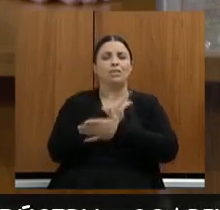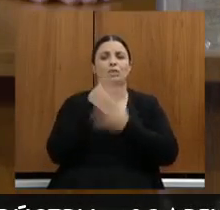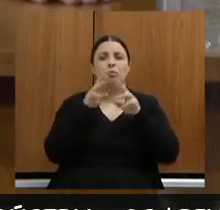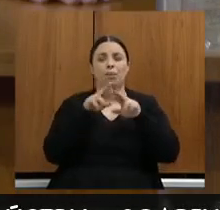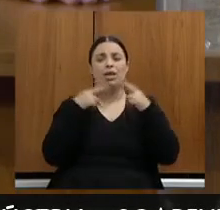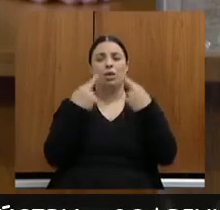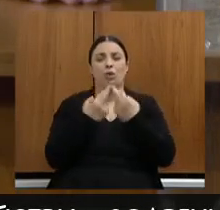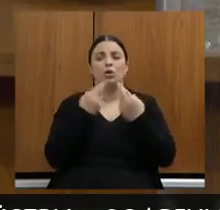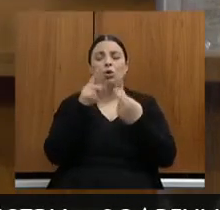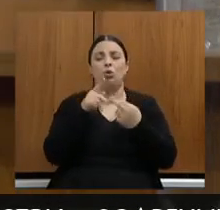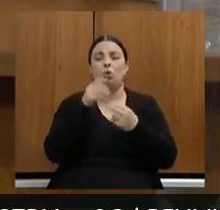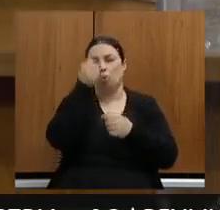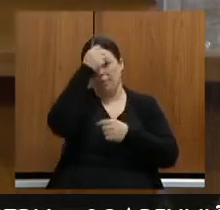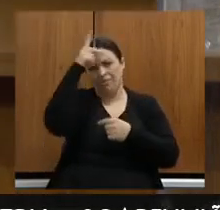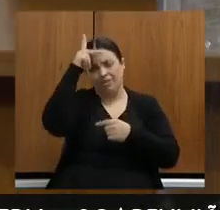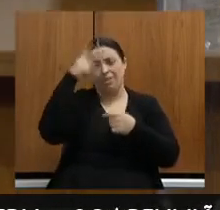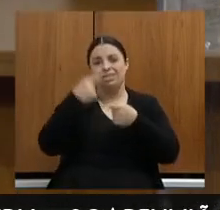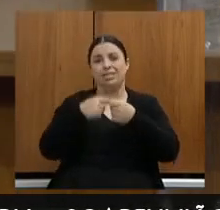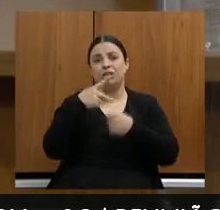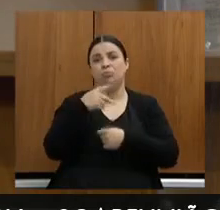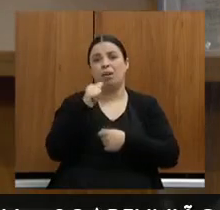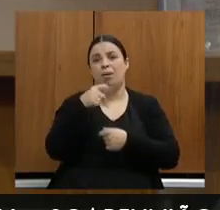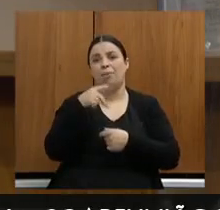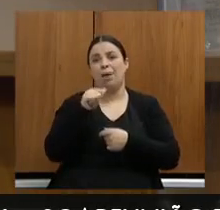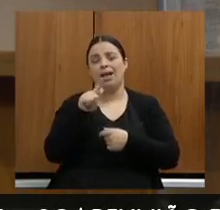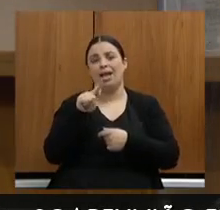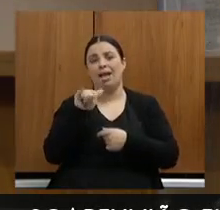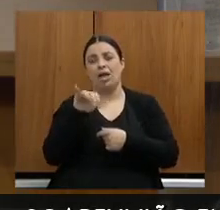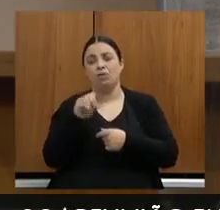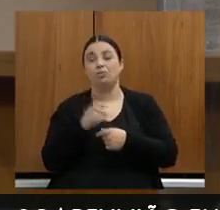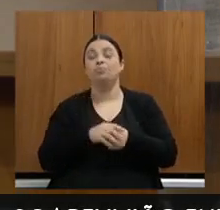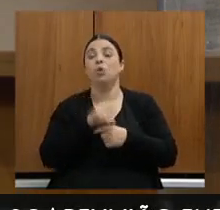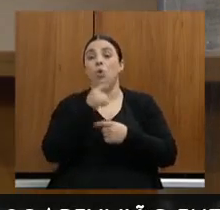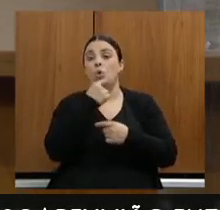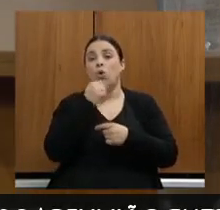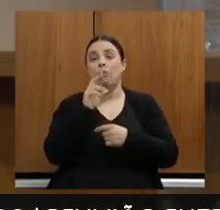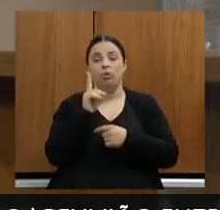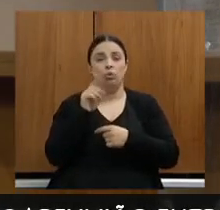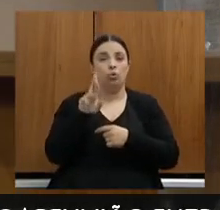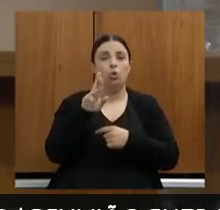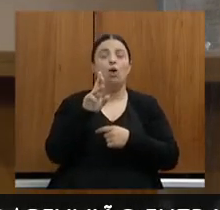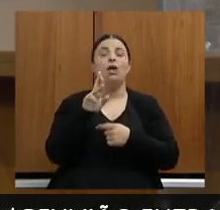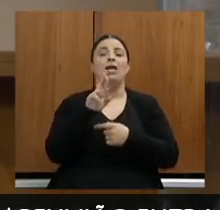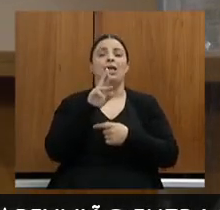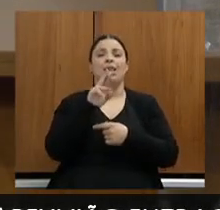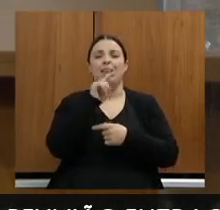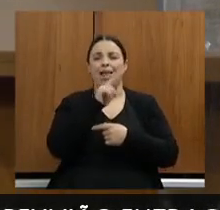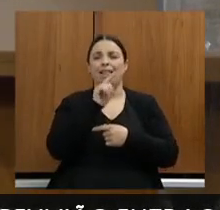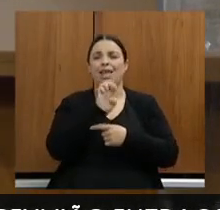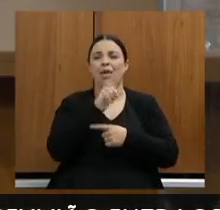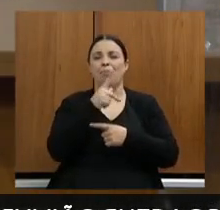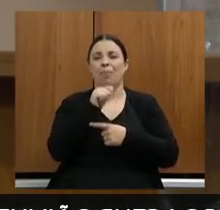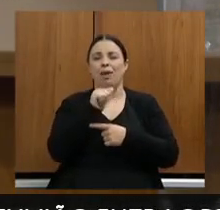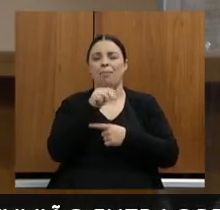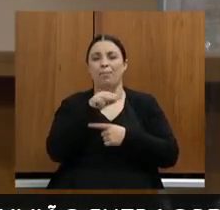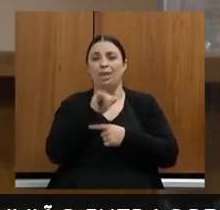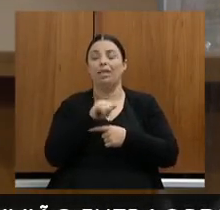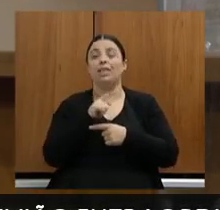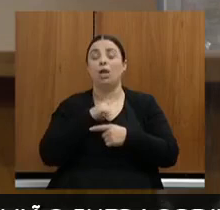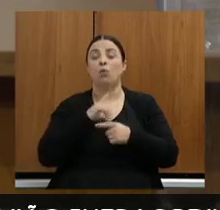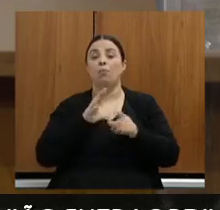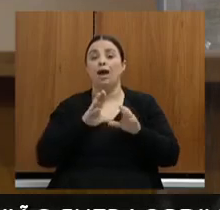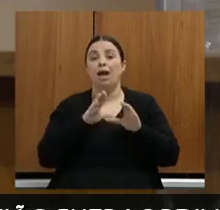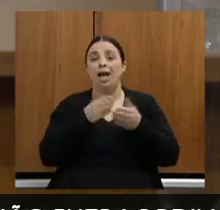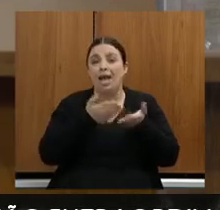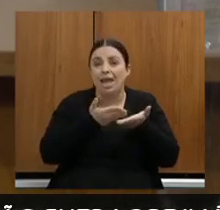da ardósia de lá Oi Dr Sandra amiga está montando uma rede de pesquisa de pó de rocha em Minas Gerais